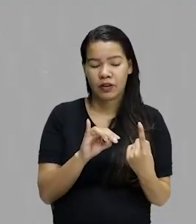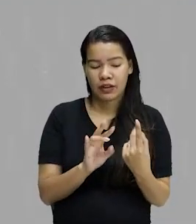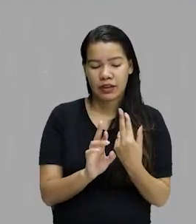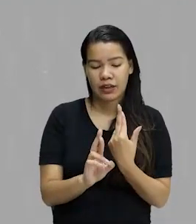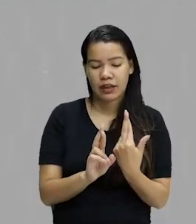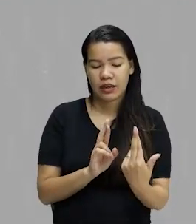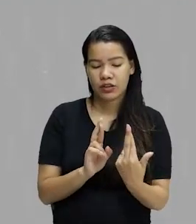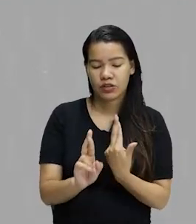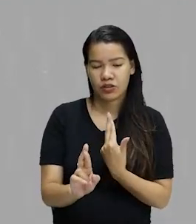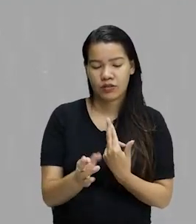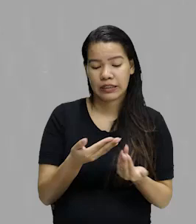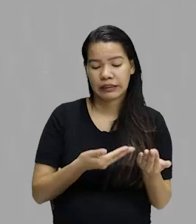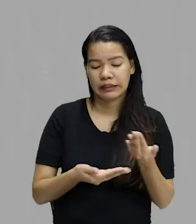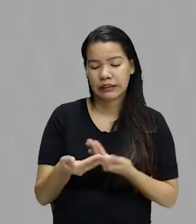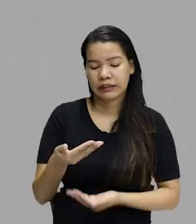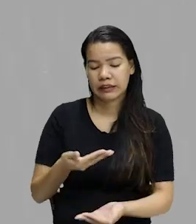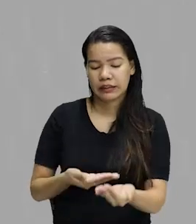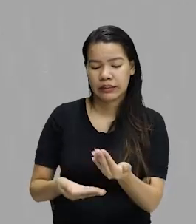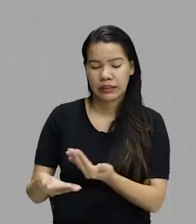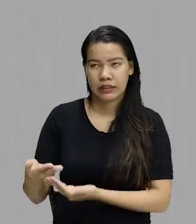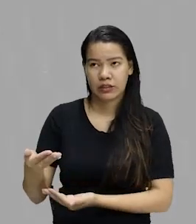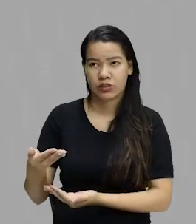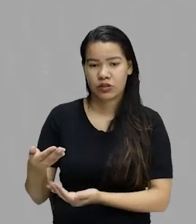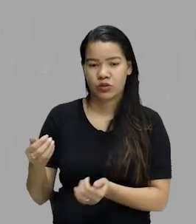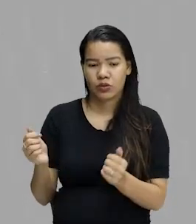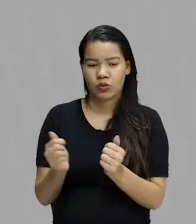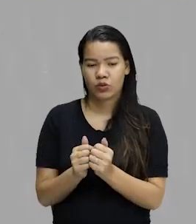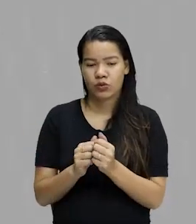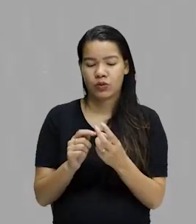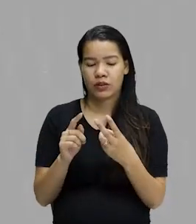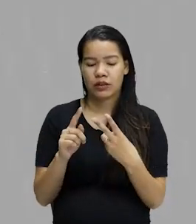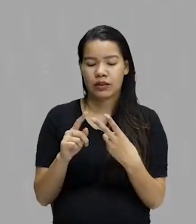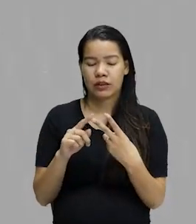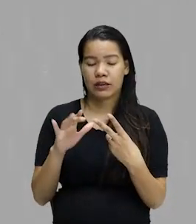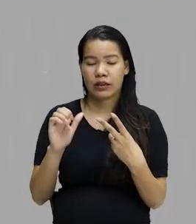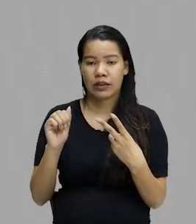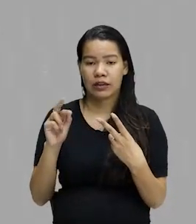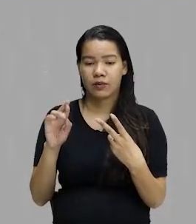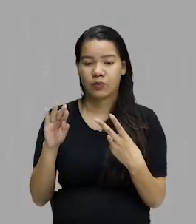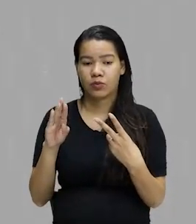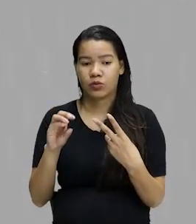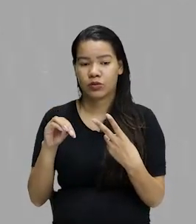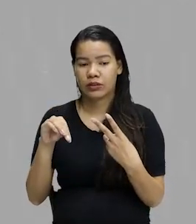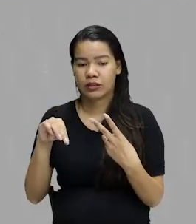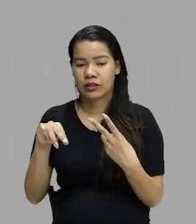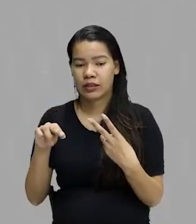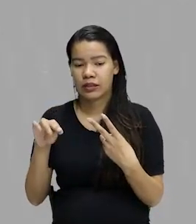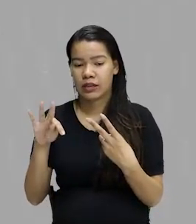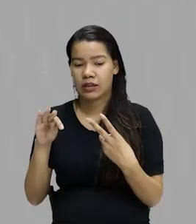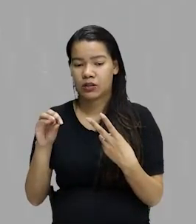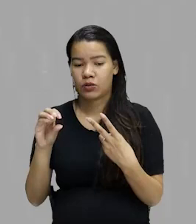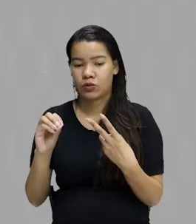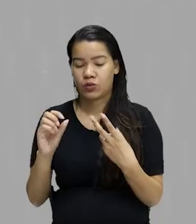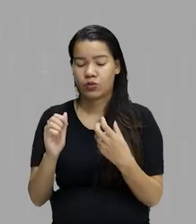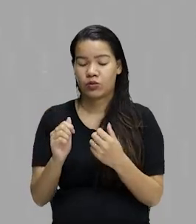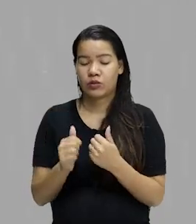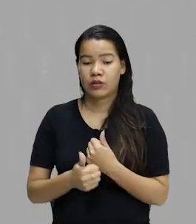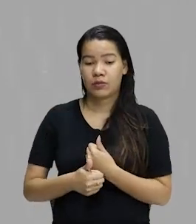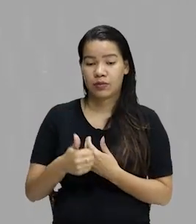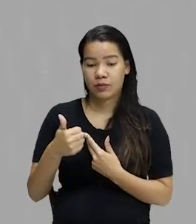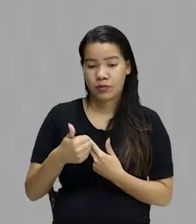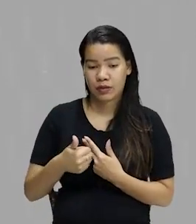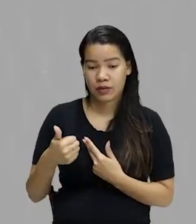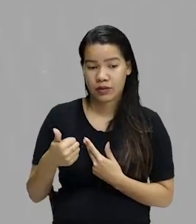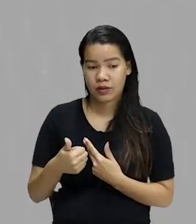vai interagir com o carbonato de sódio numa primeira etapa, numa etapa 1,